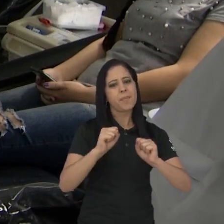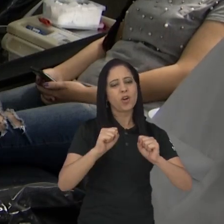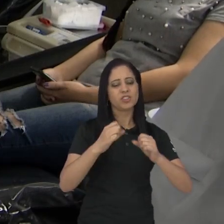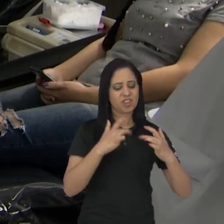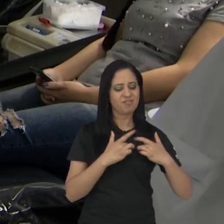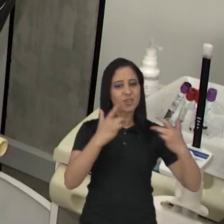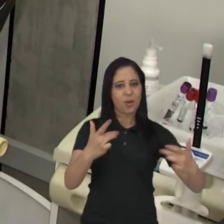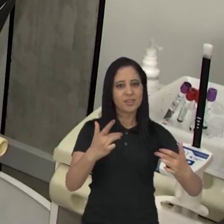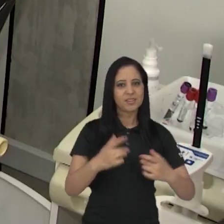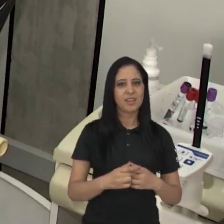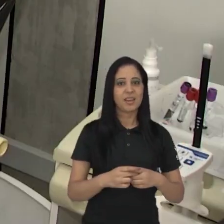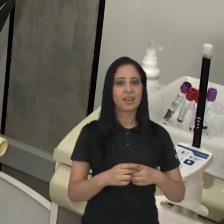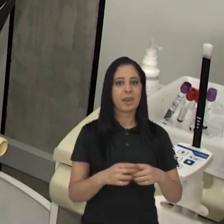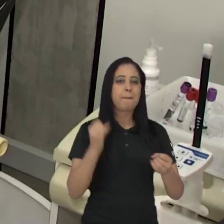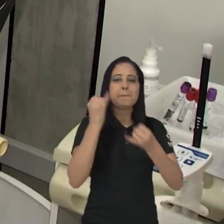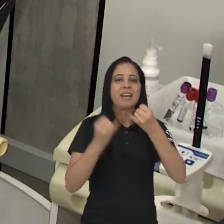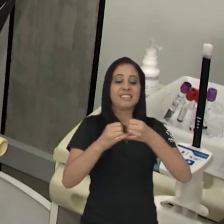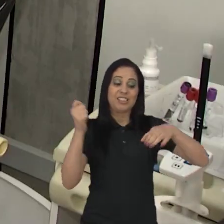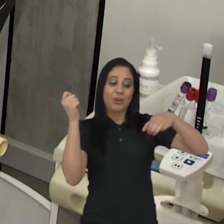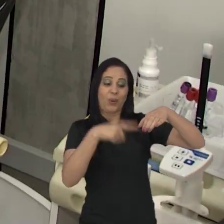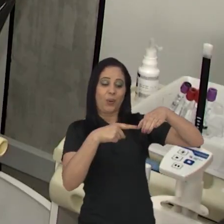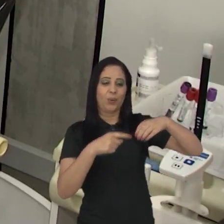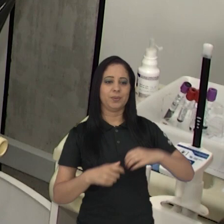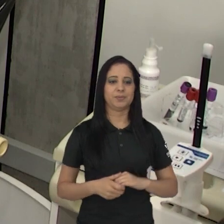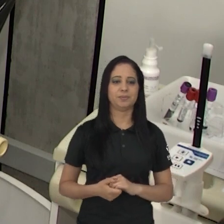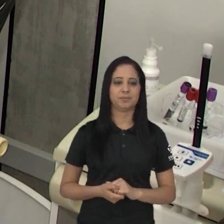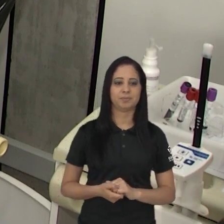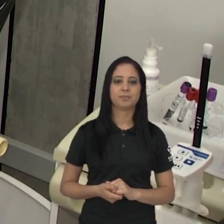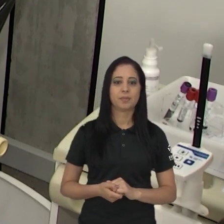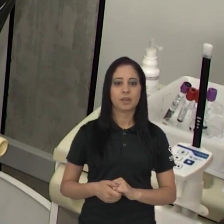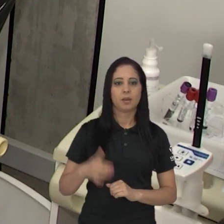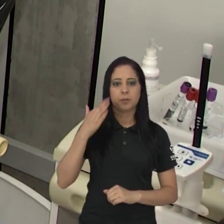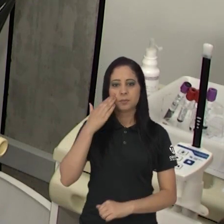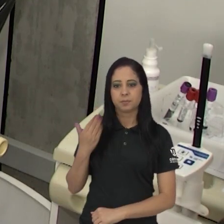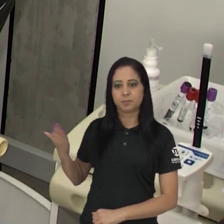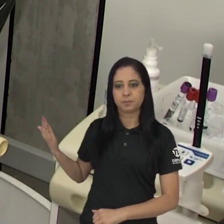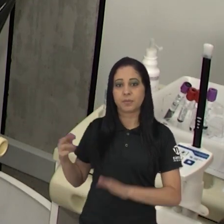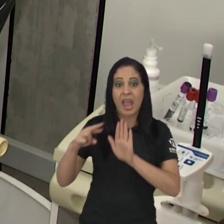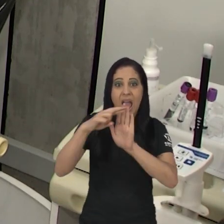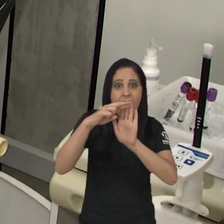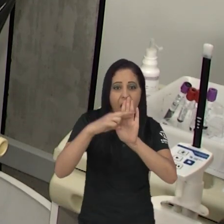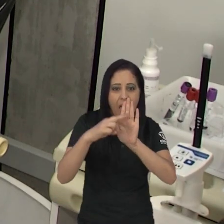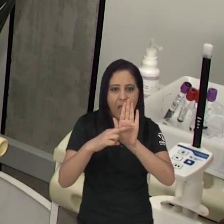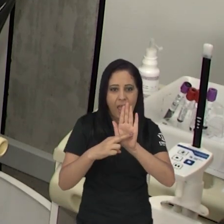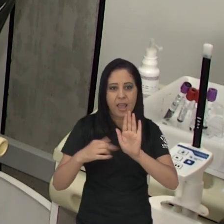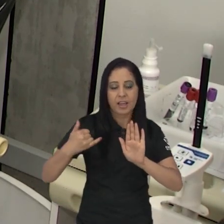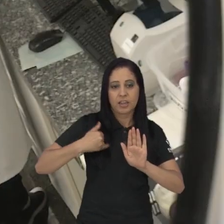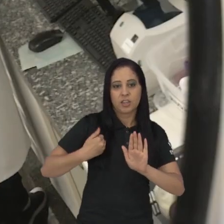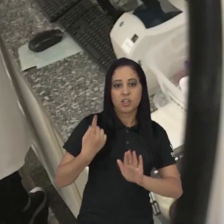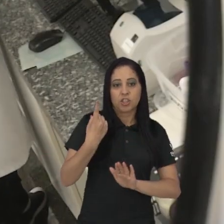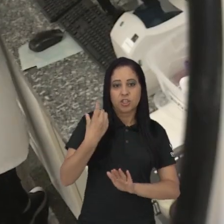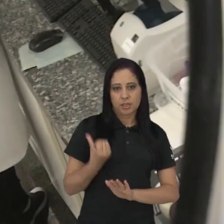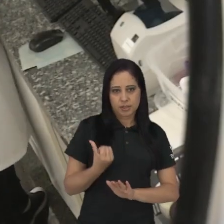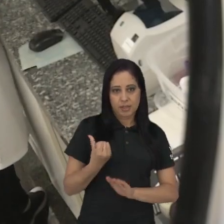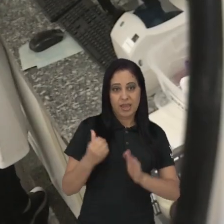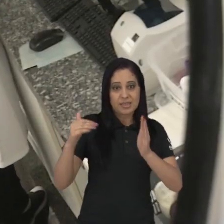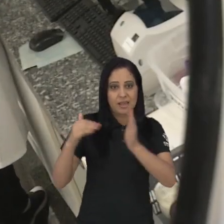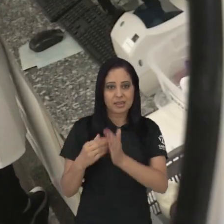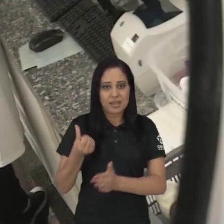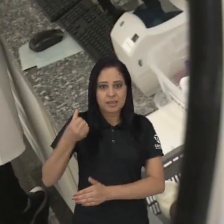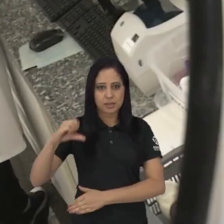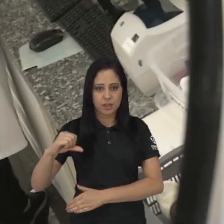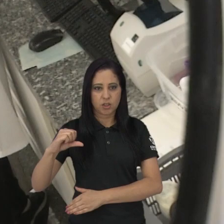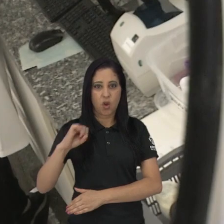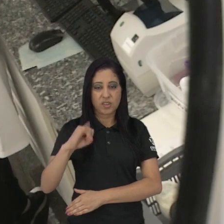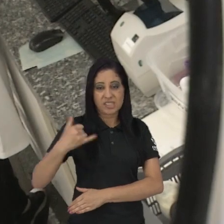também marque um golaço. Para ser doador de sangue, é preciso ter entre 16 e 69 anos, sendo que os menores de